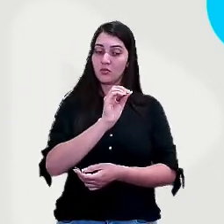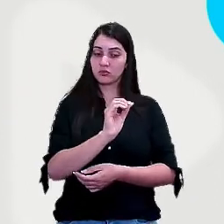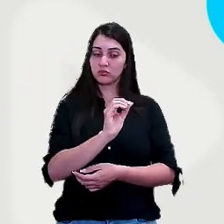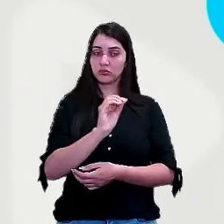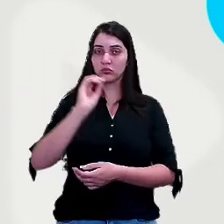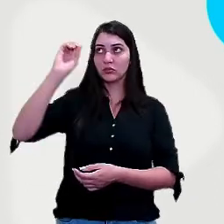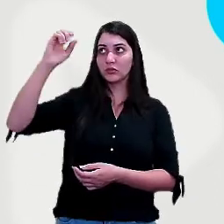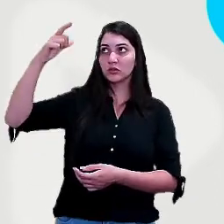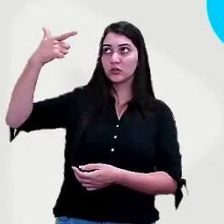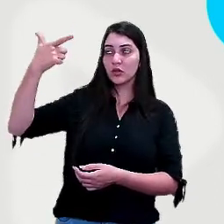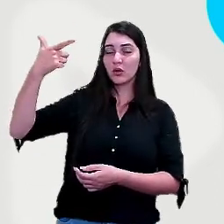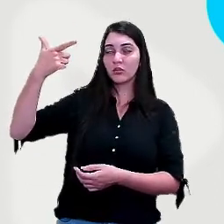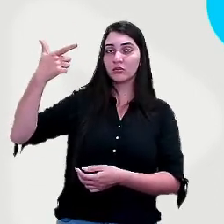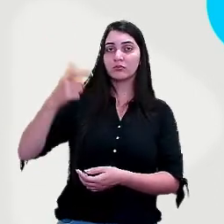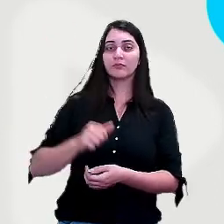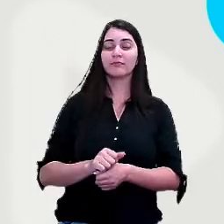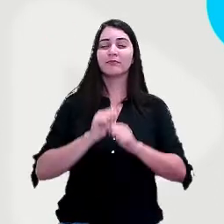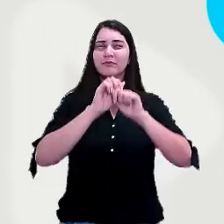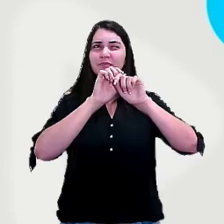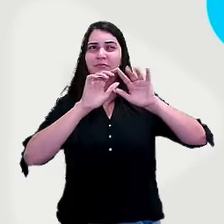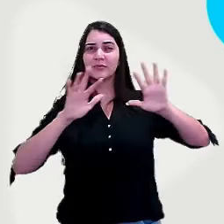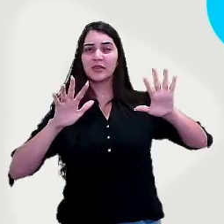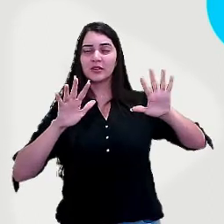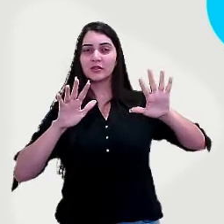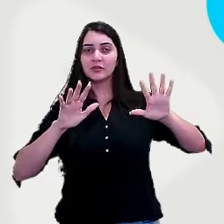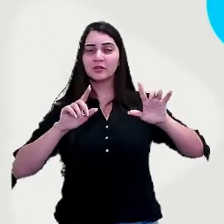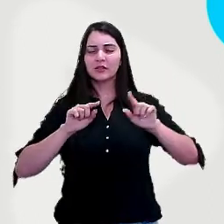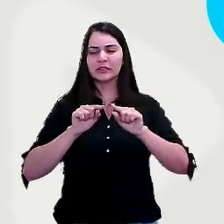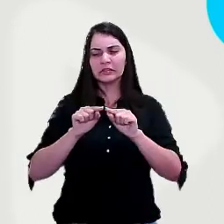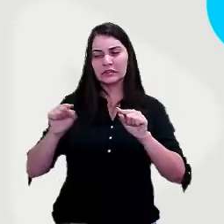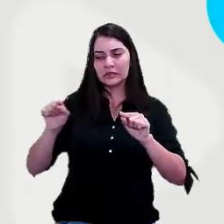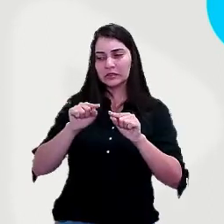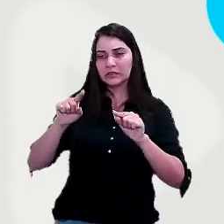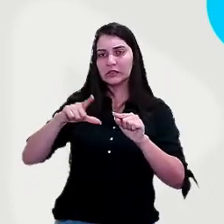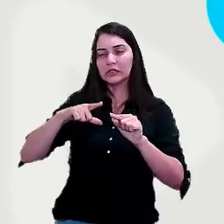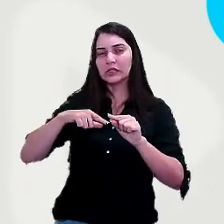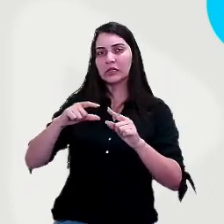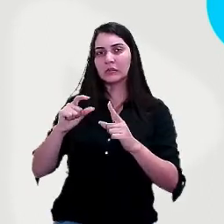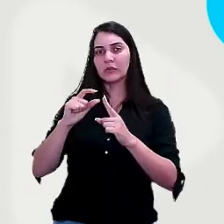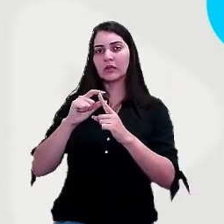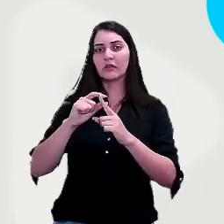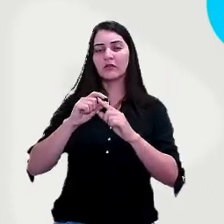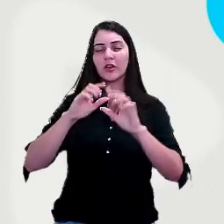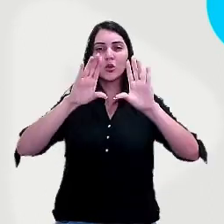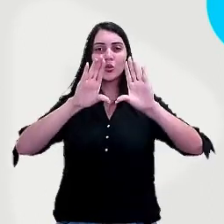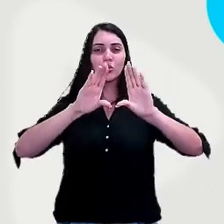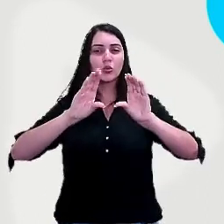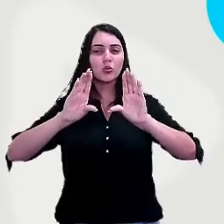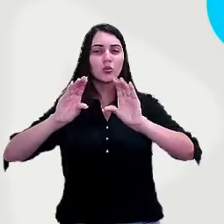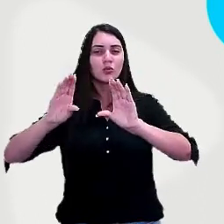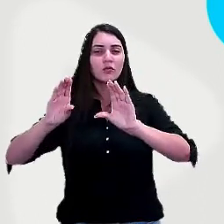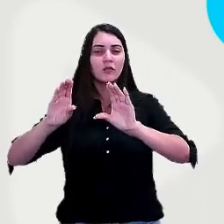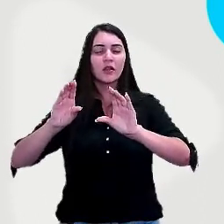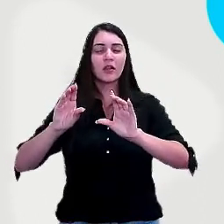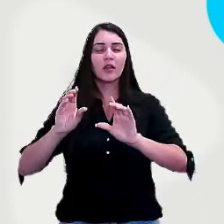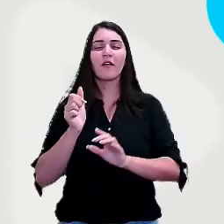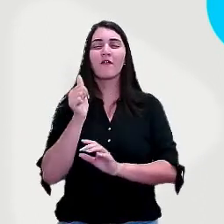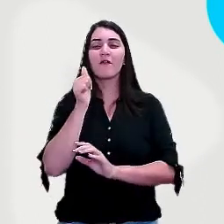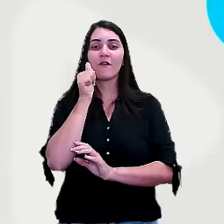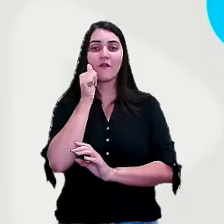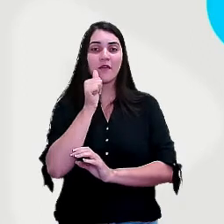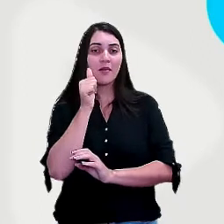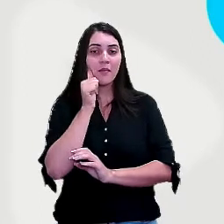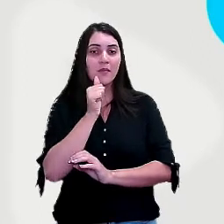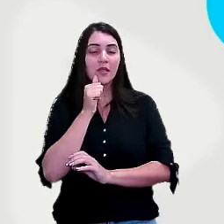E após o tracinho tem a palavra nuvens. É uma palavra feminina plural. Então eu tenho que usar